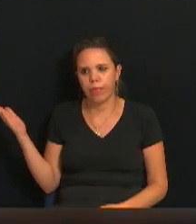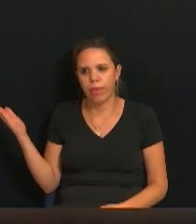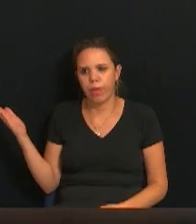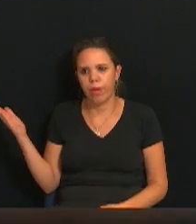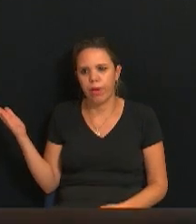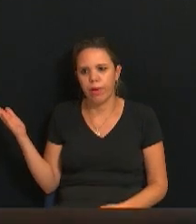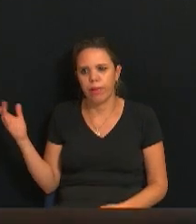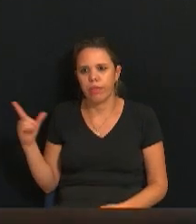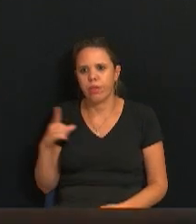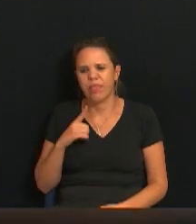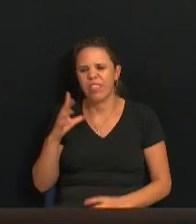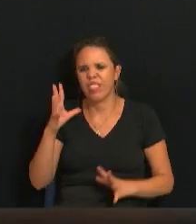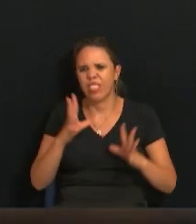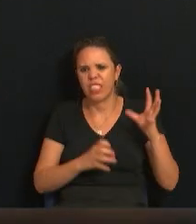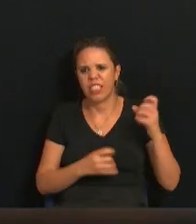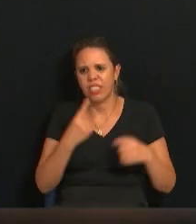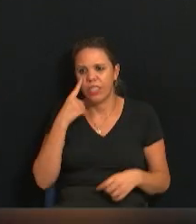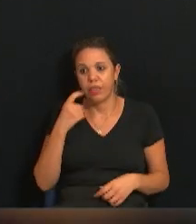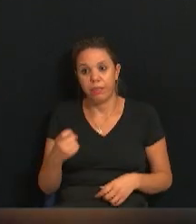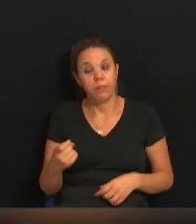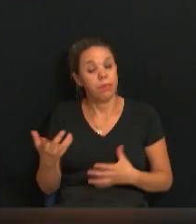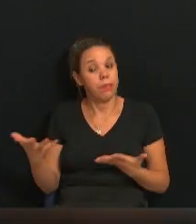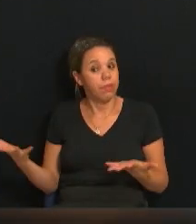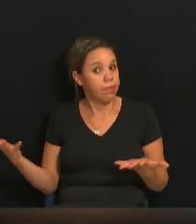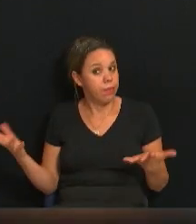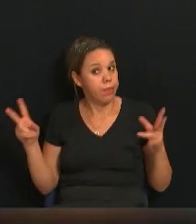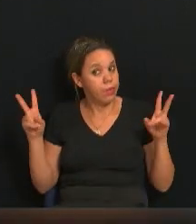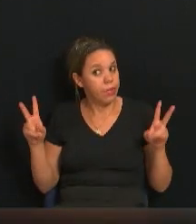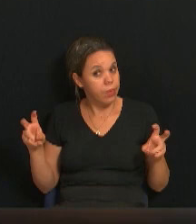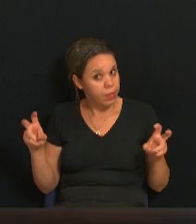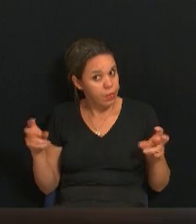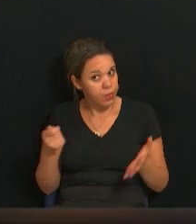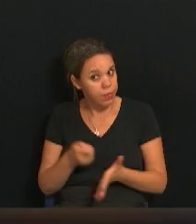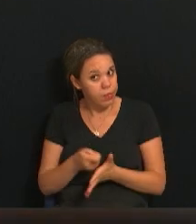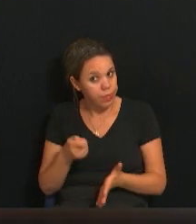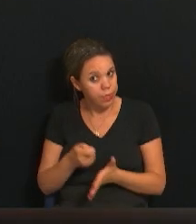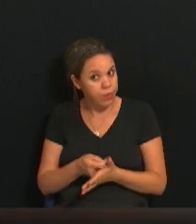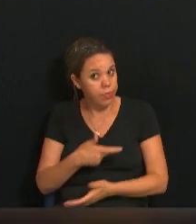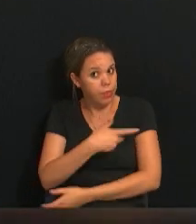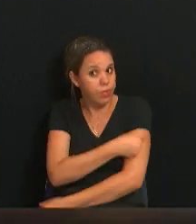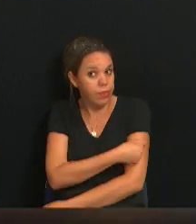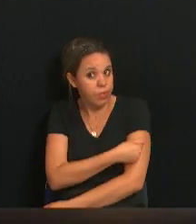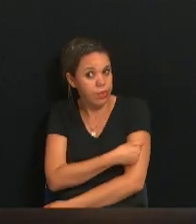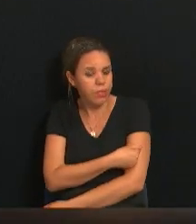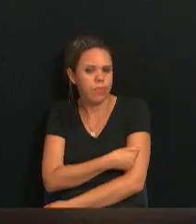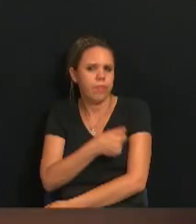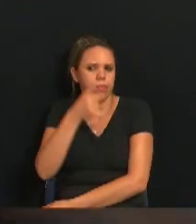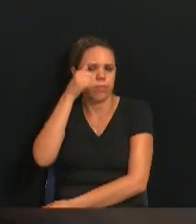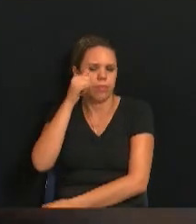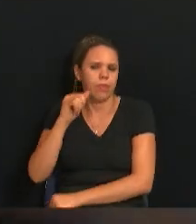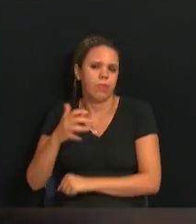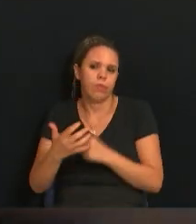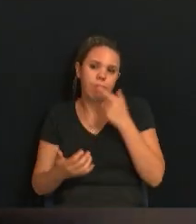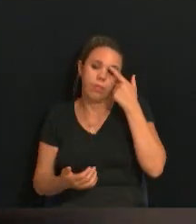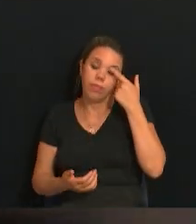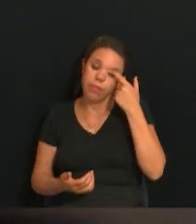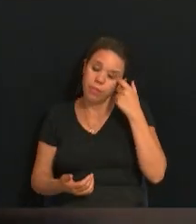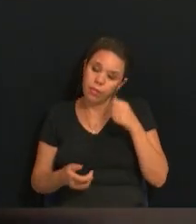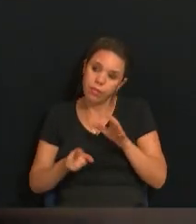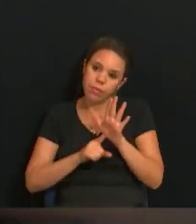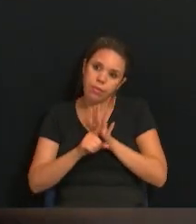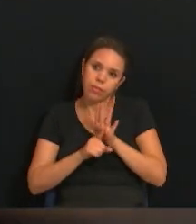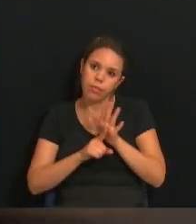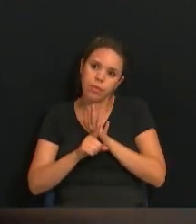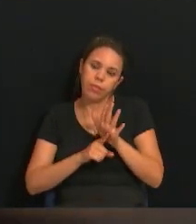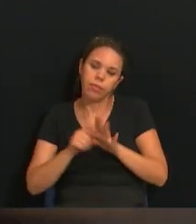existem conflitos de interesse relacionados à exigência da vacina anti-Covid-19. O perito em